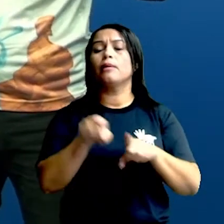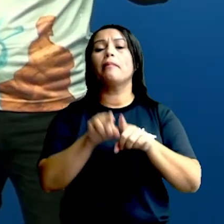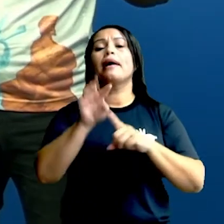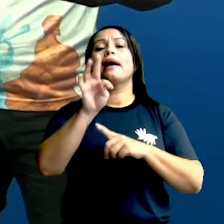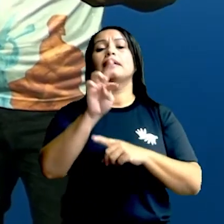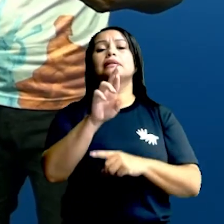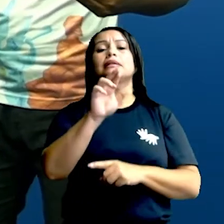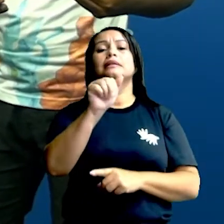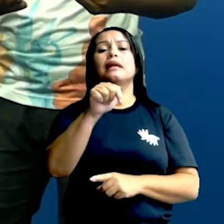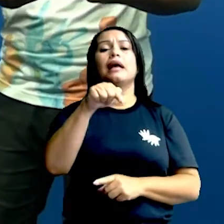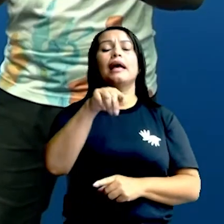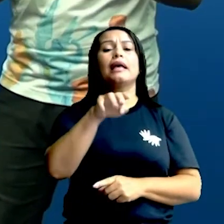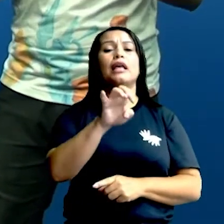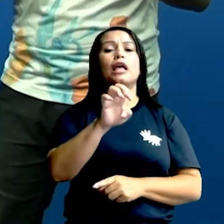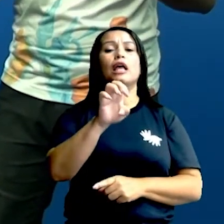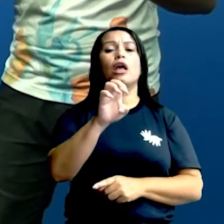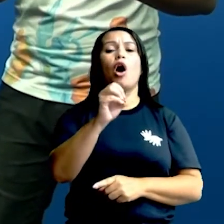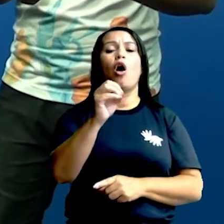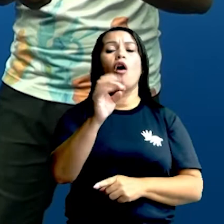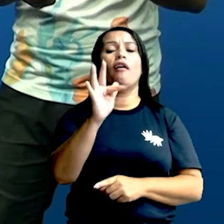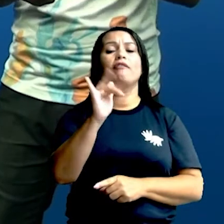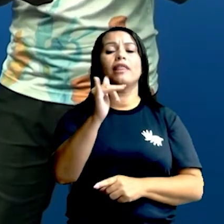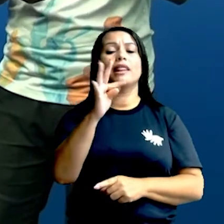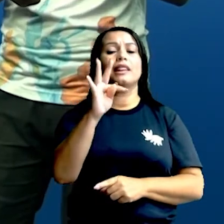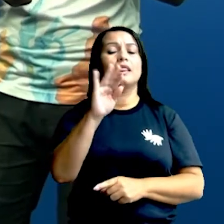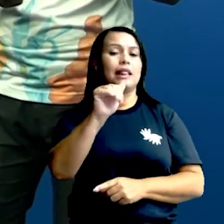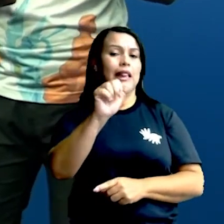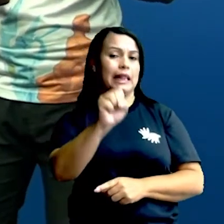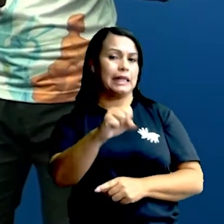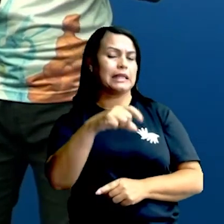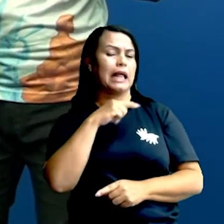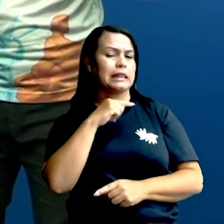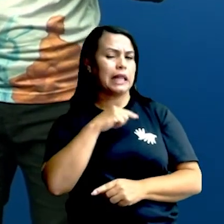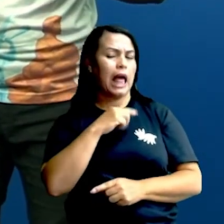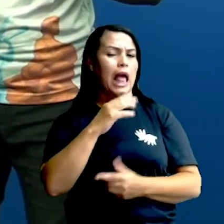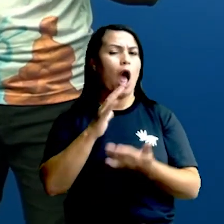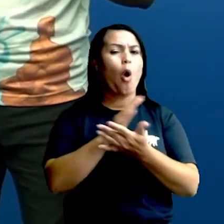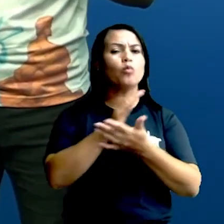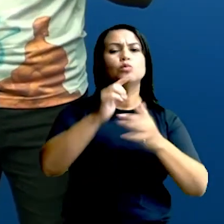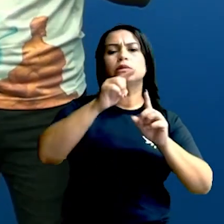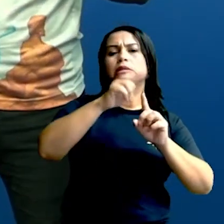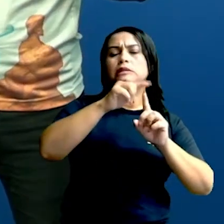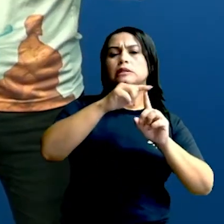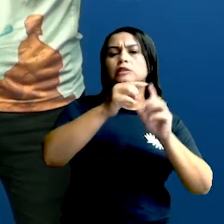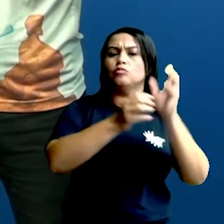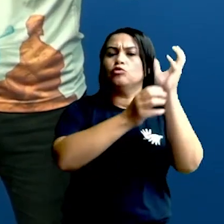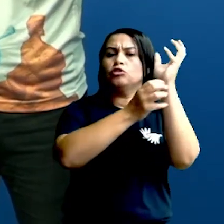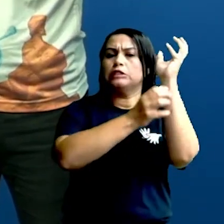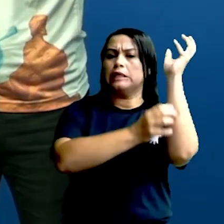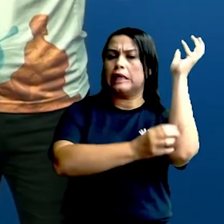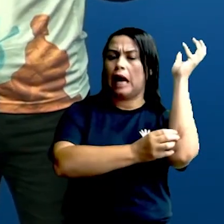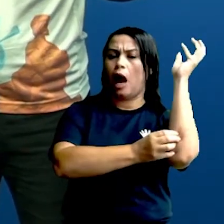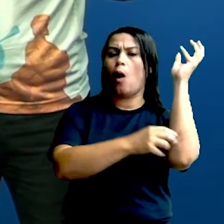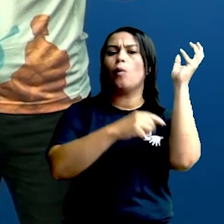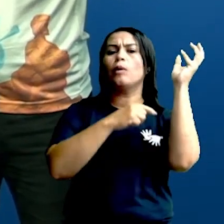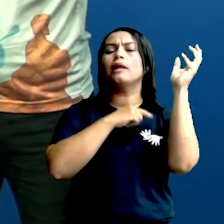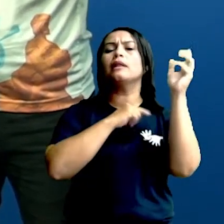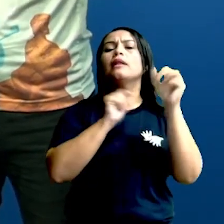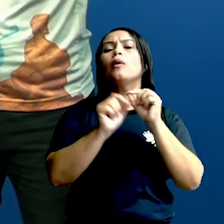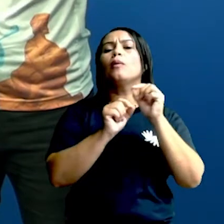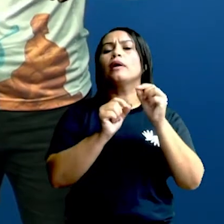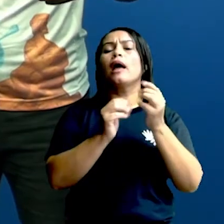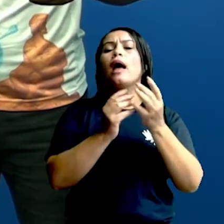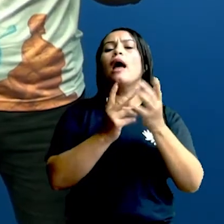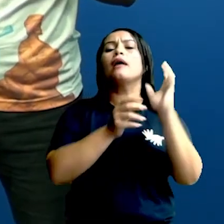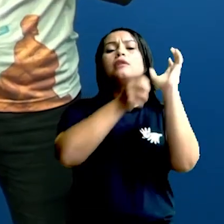traqueófitas, porque já possuem um certo tipo de caule primitivo, já possuíam vasos condutores para